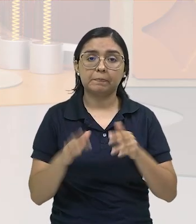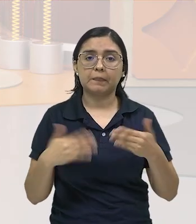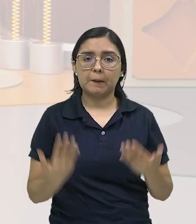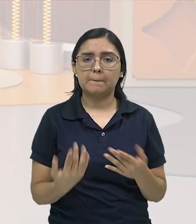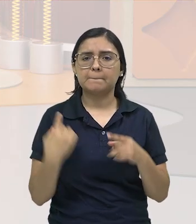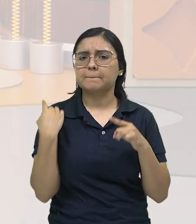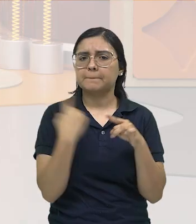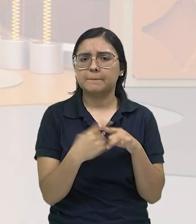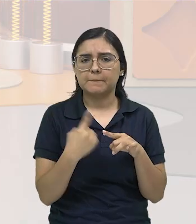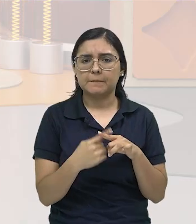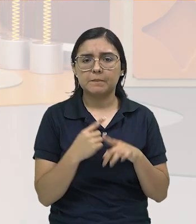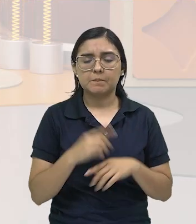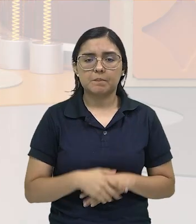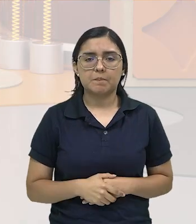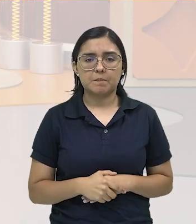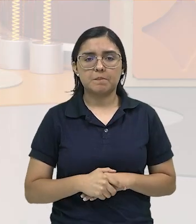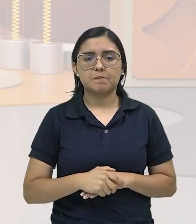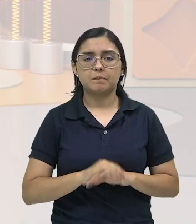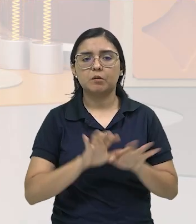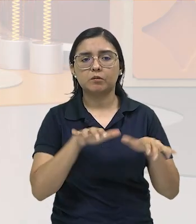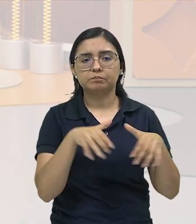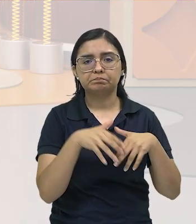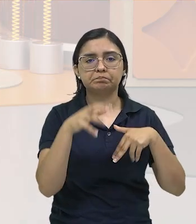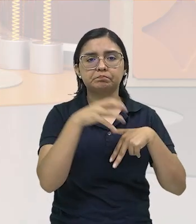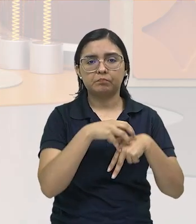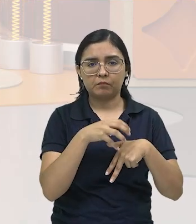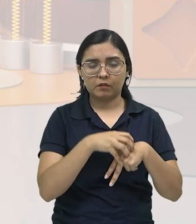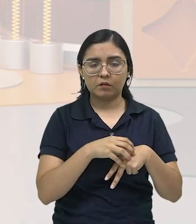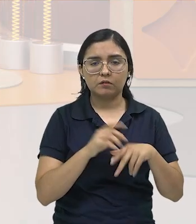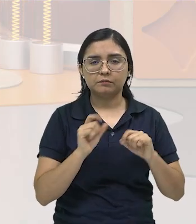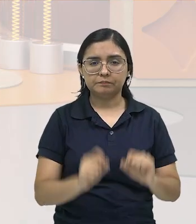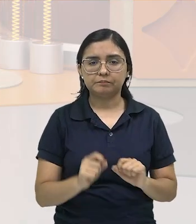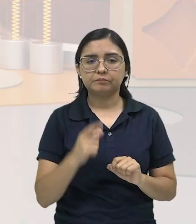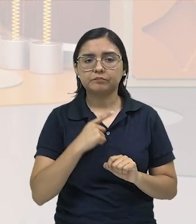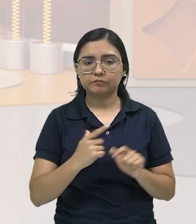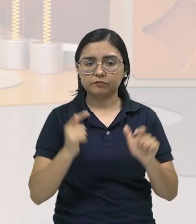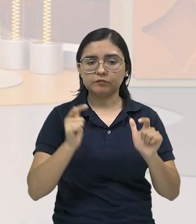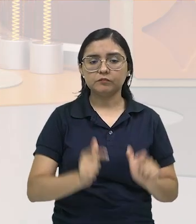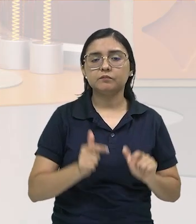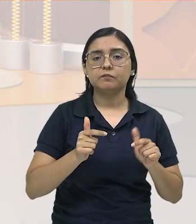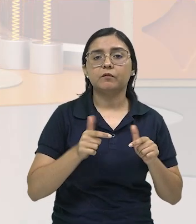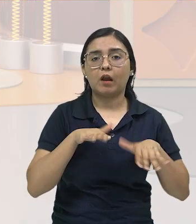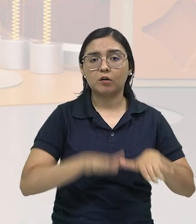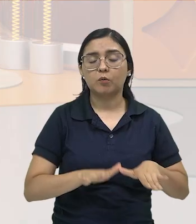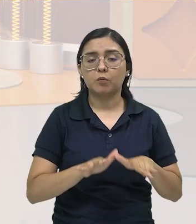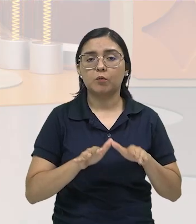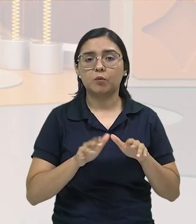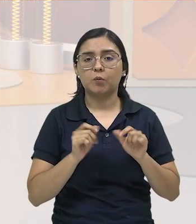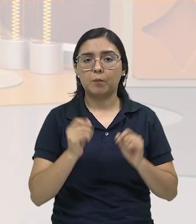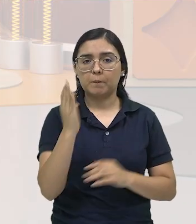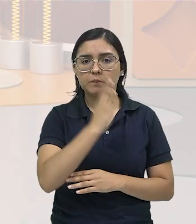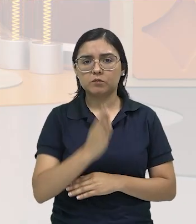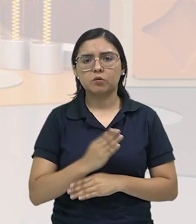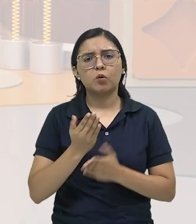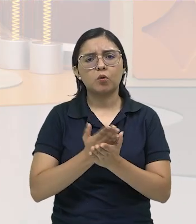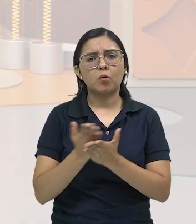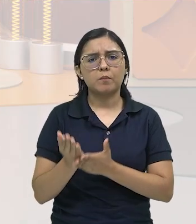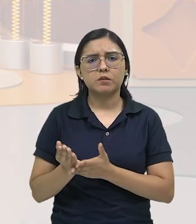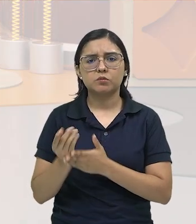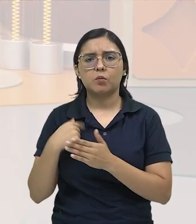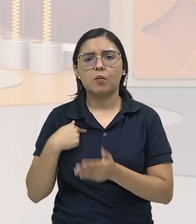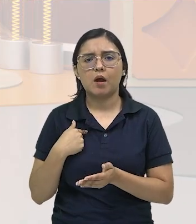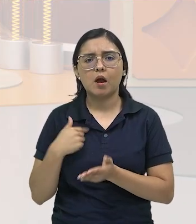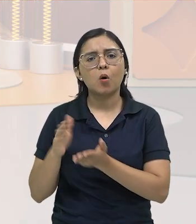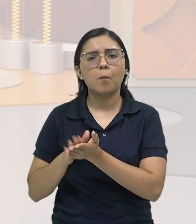por quê que a coroa portuguesa, uma vez que estava estabelecida no Brasil, começou a cobrar tantos